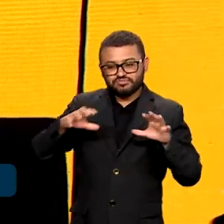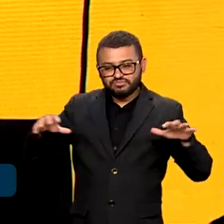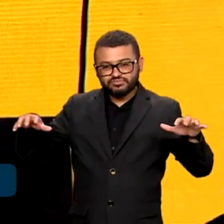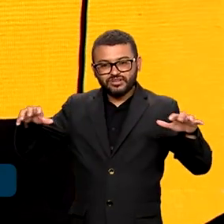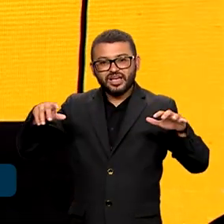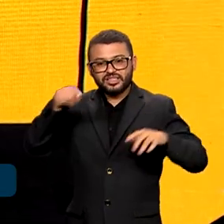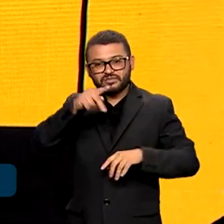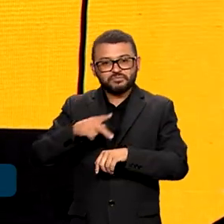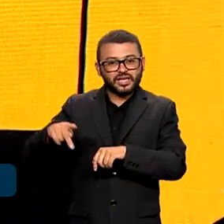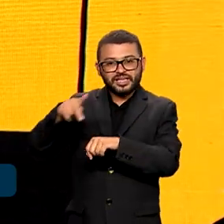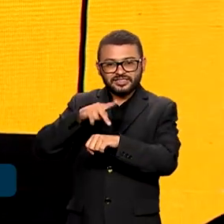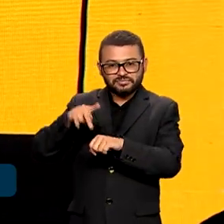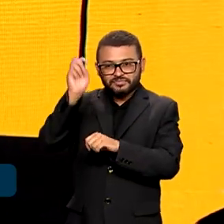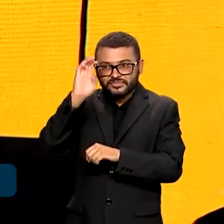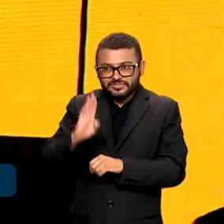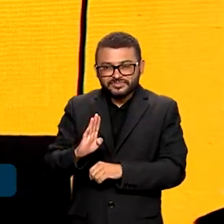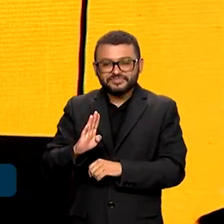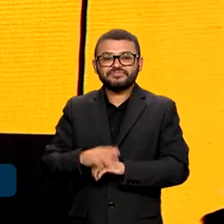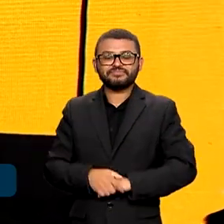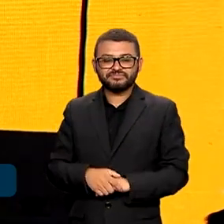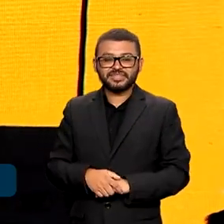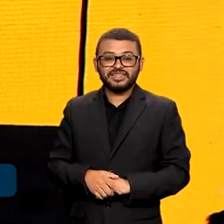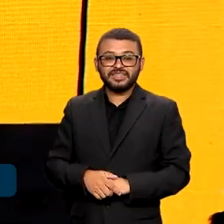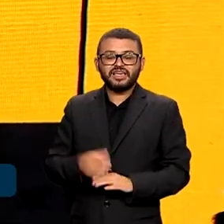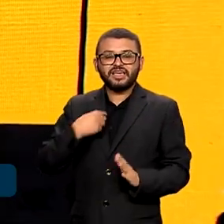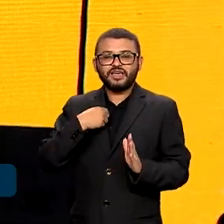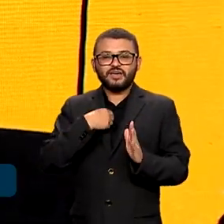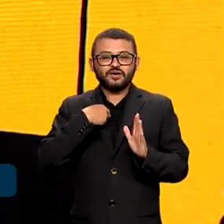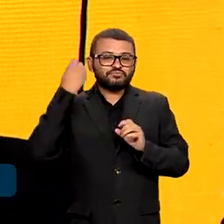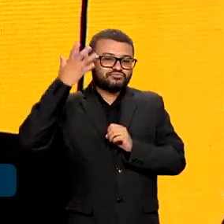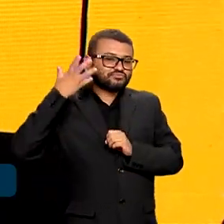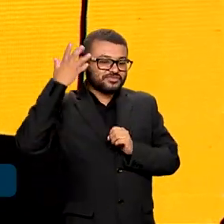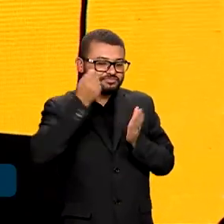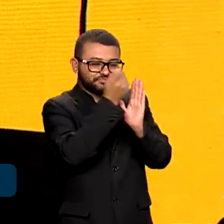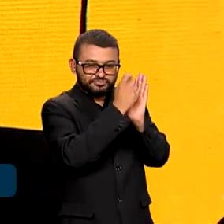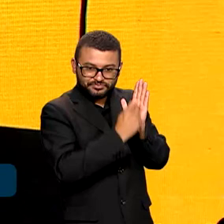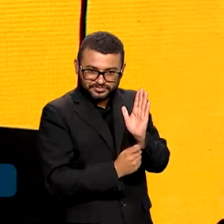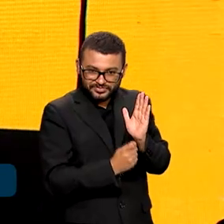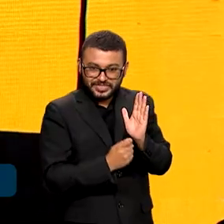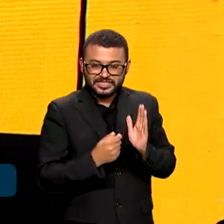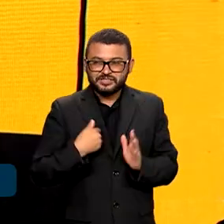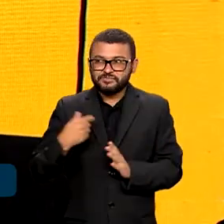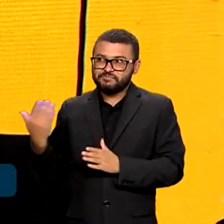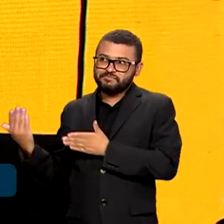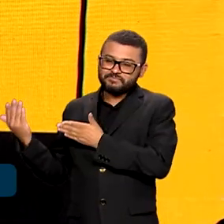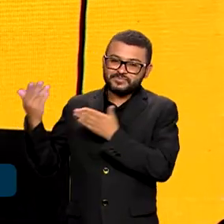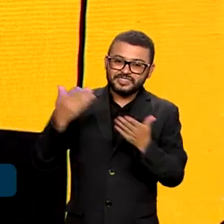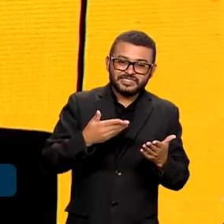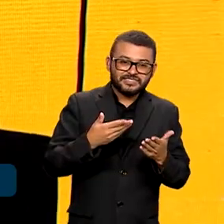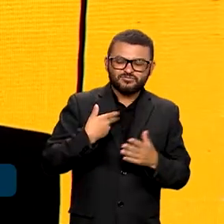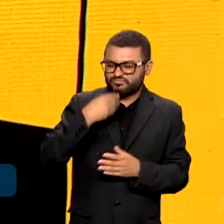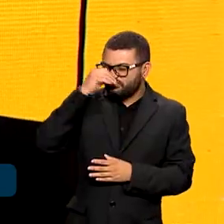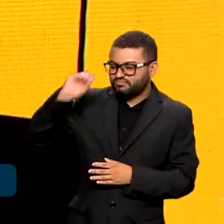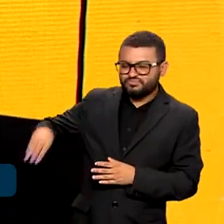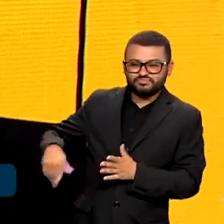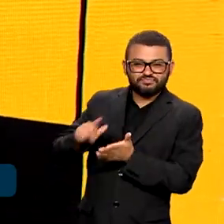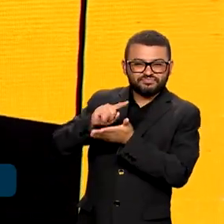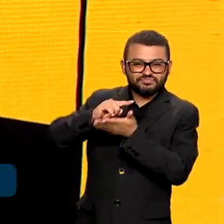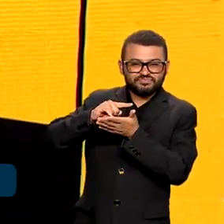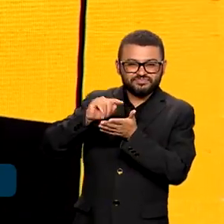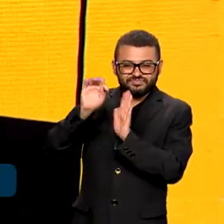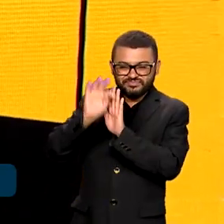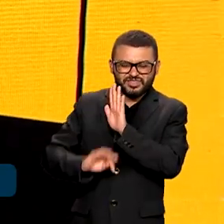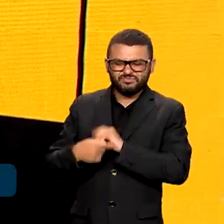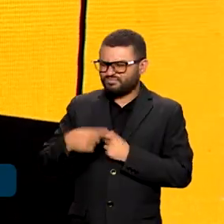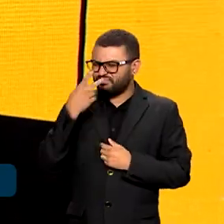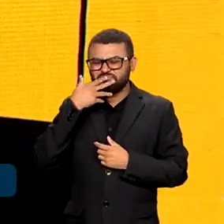nosso país. Eu tinha escrito um discurso, mas quando eu vinha para cá, eu deixei ele de lado. Eu